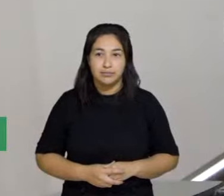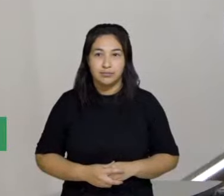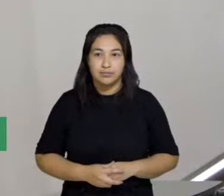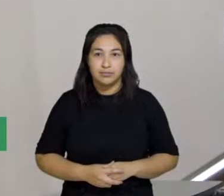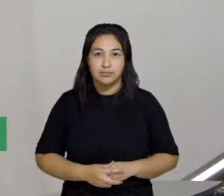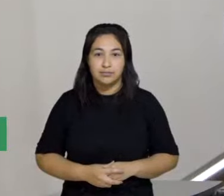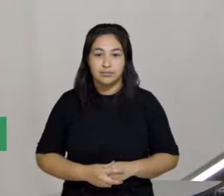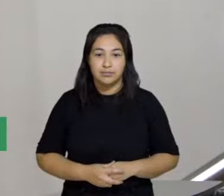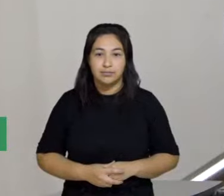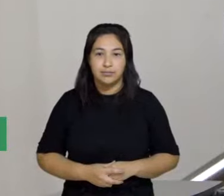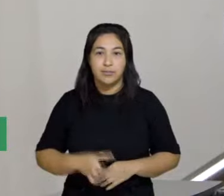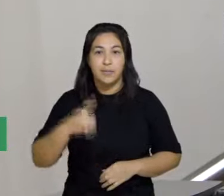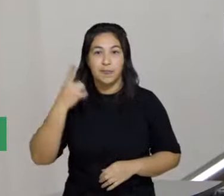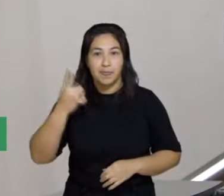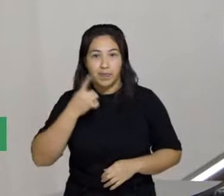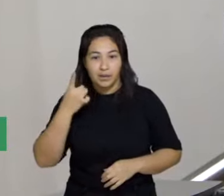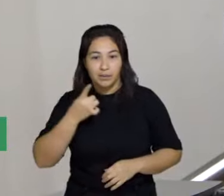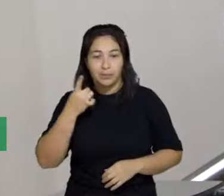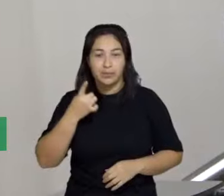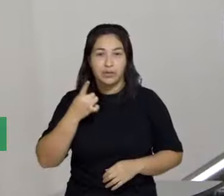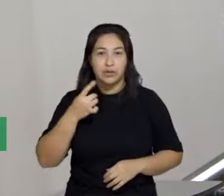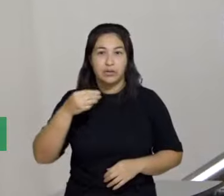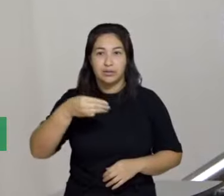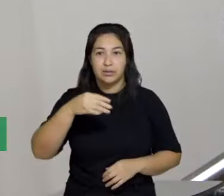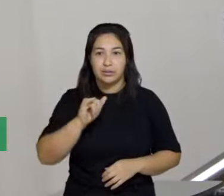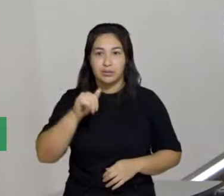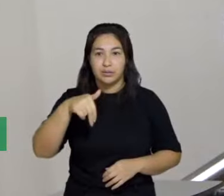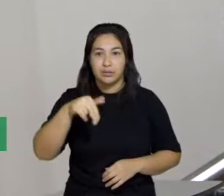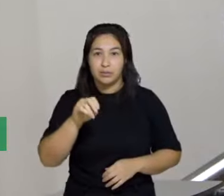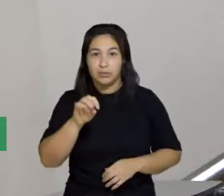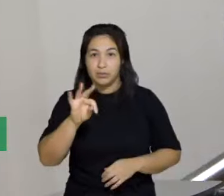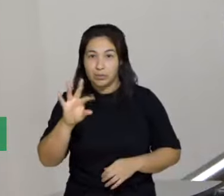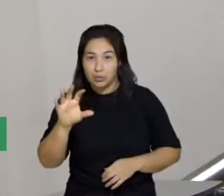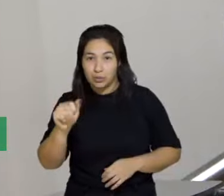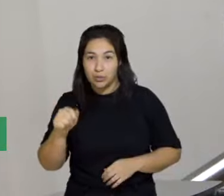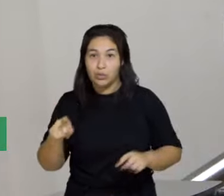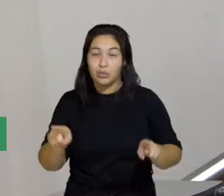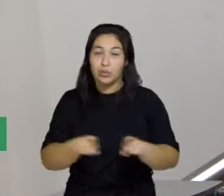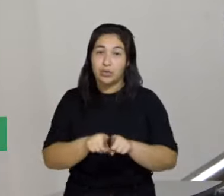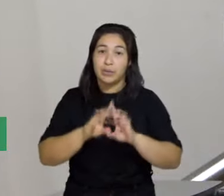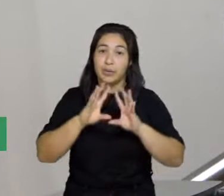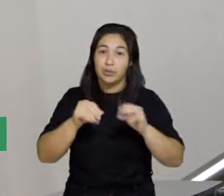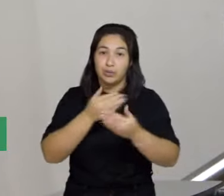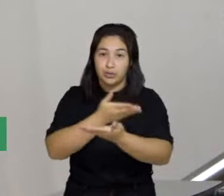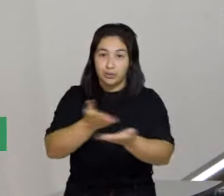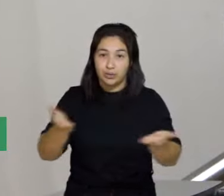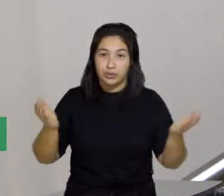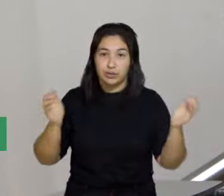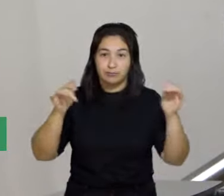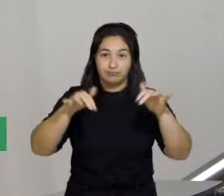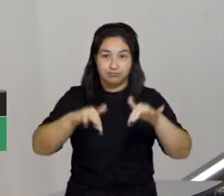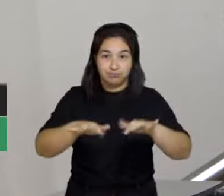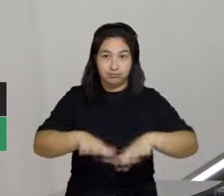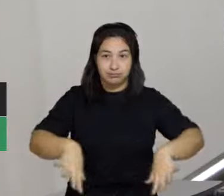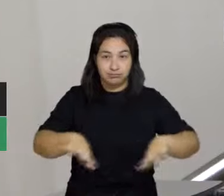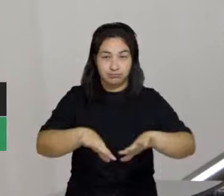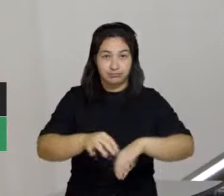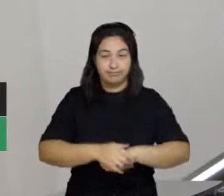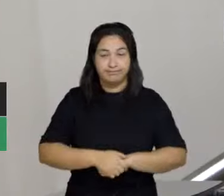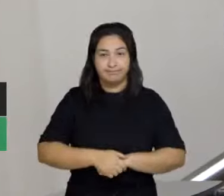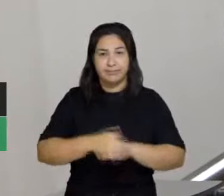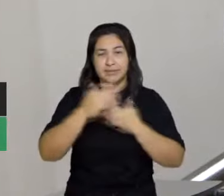Excelentíssimo deputado Minotto, presidindo essa sessão, demais colegas presentes, eu aproveito o alcance